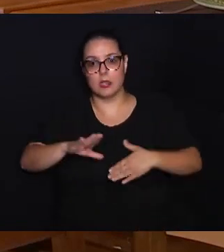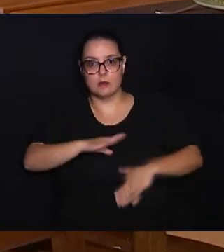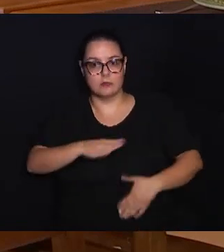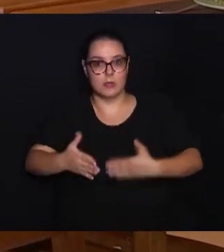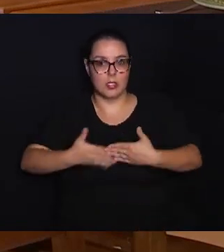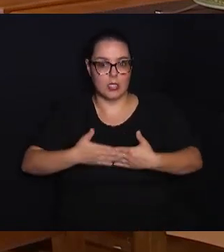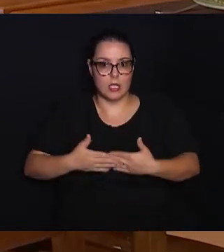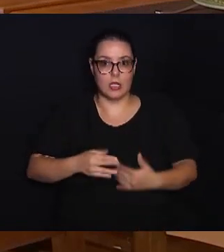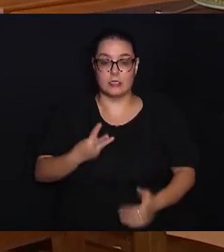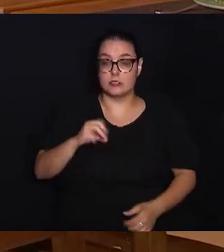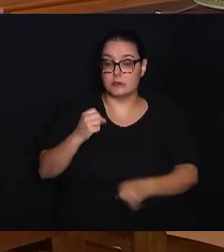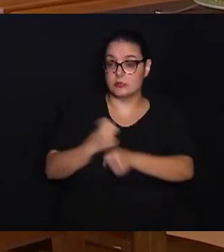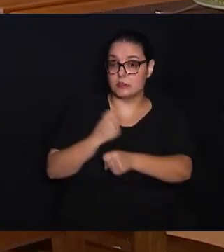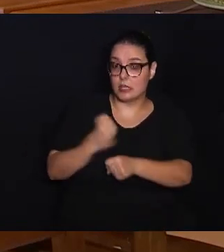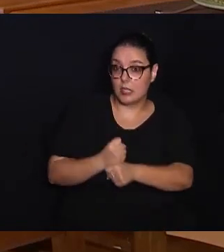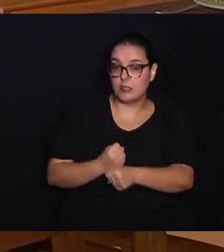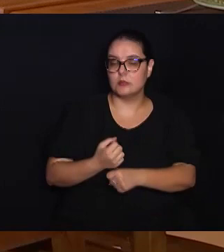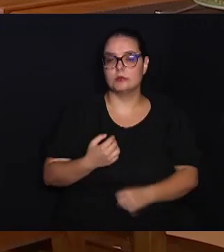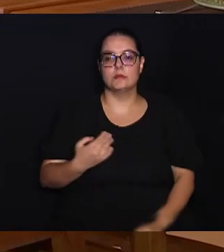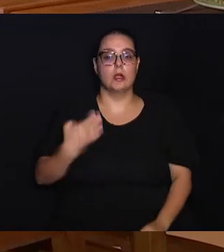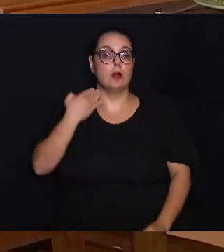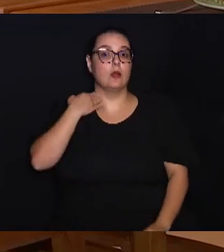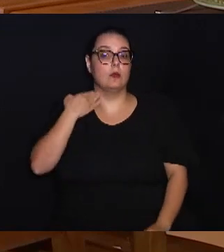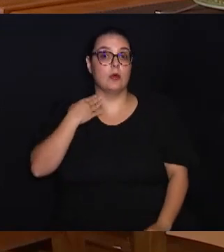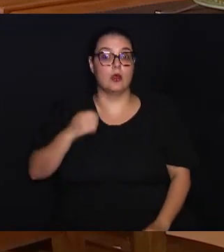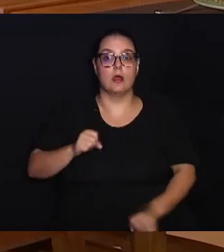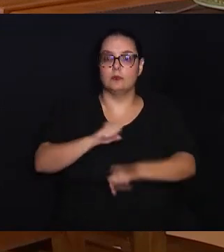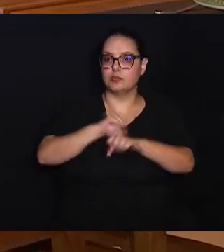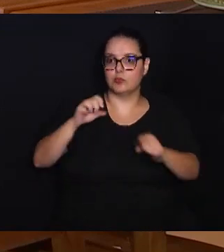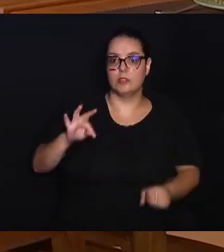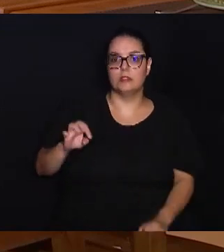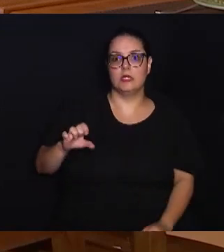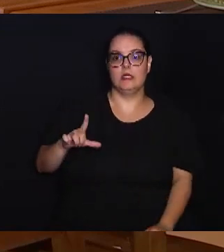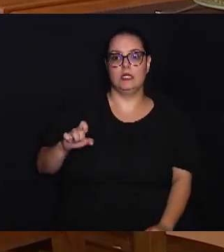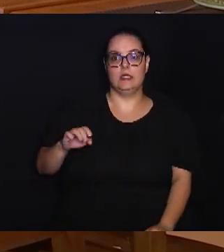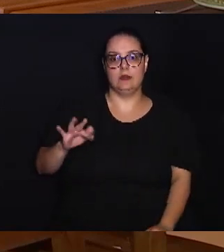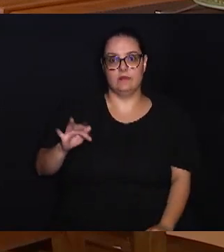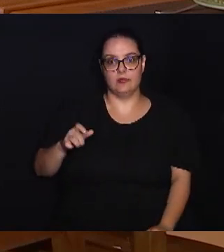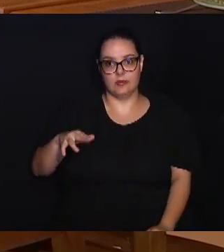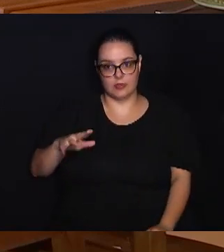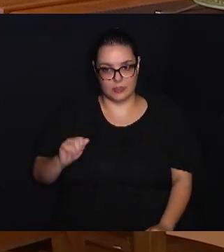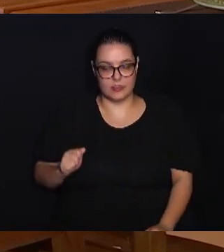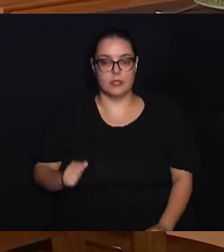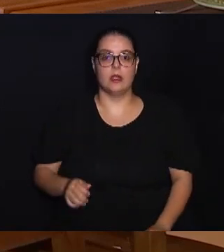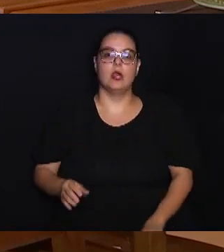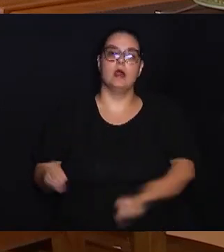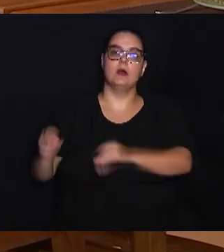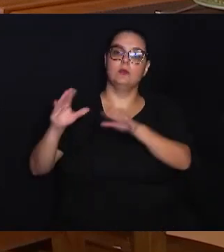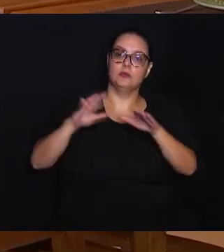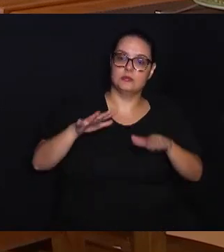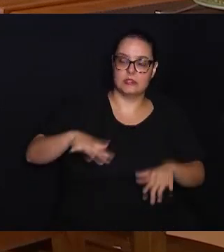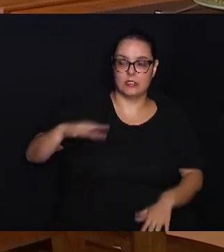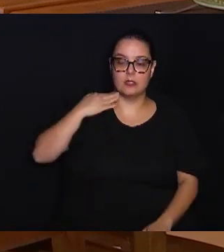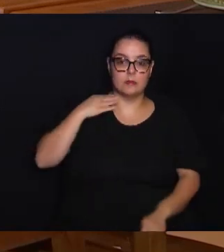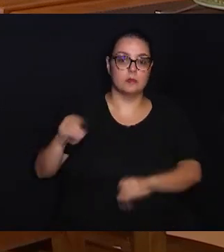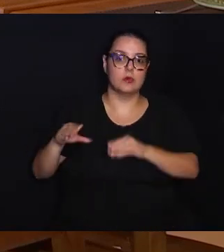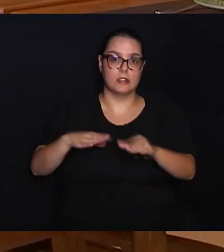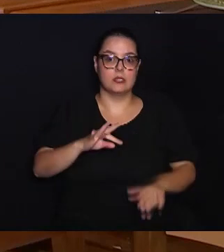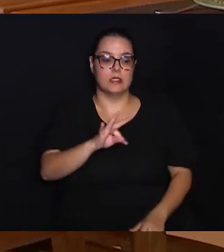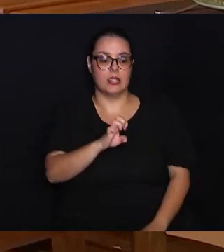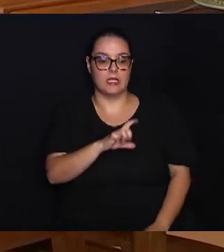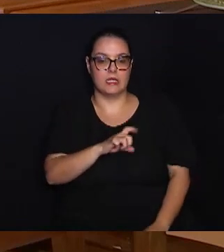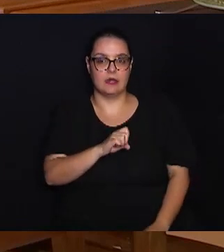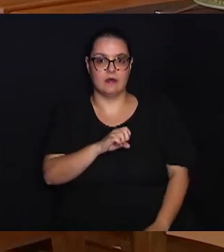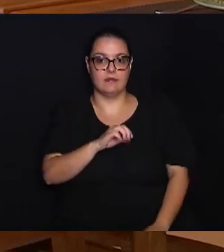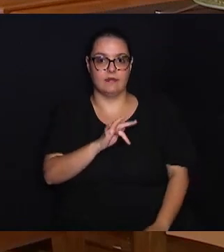nesses 30 anos eu fui bancário eh quando deu buom da telefonia também fui pra área saí da área bancária e fui pra área da telefon onia